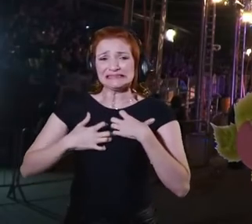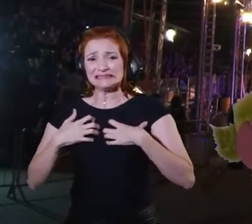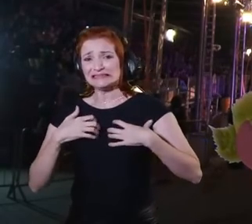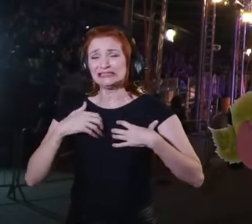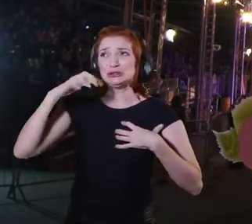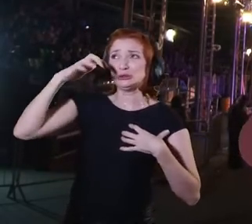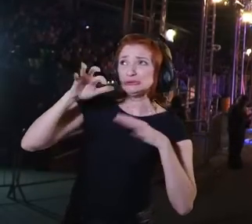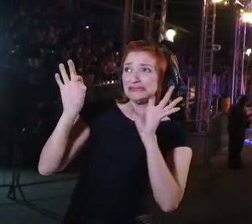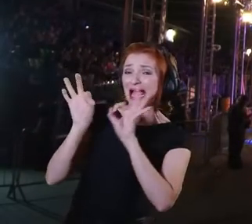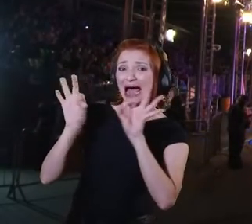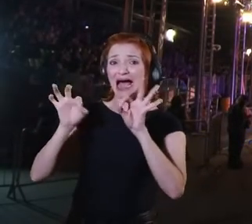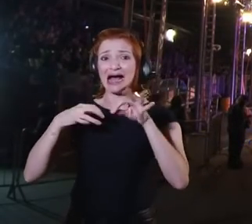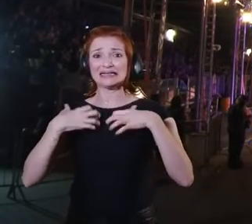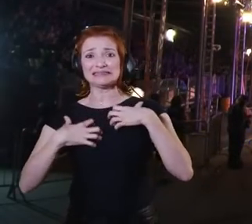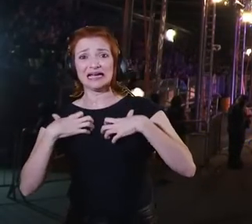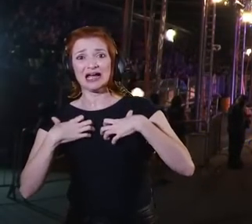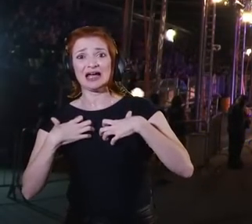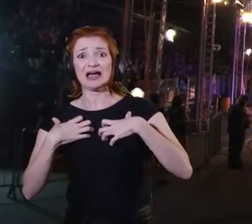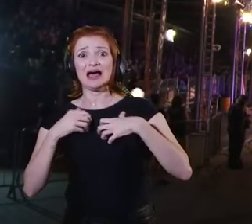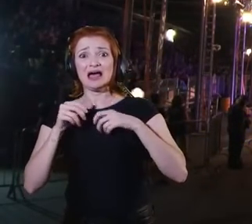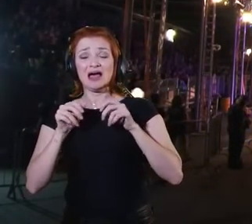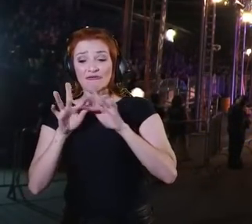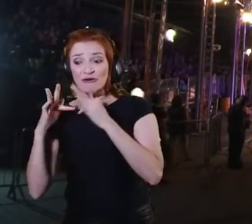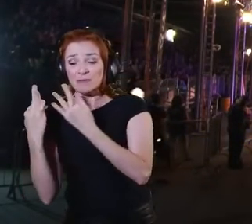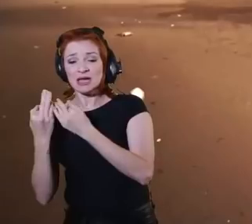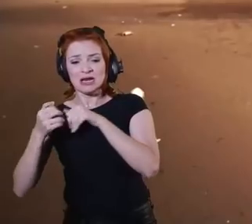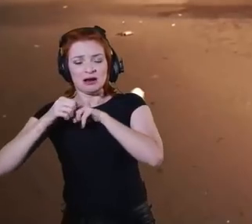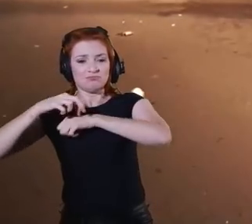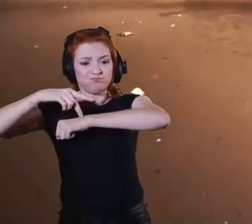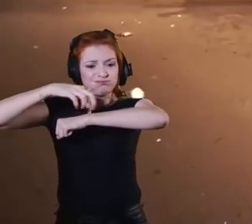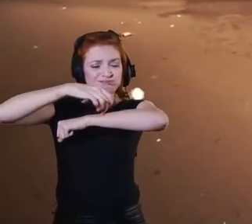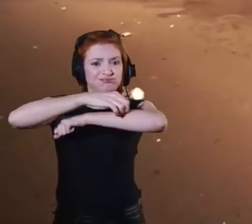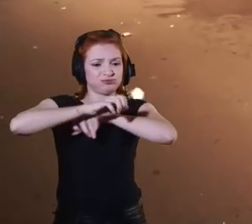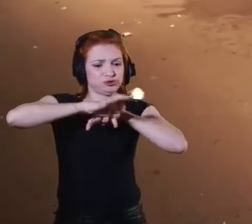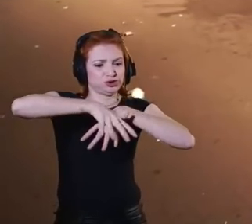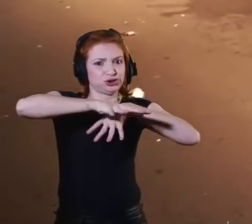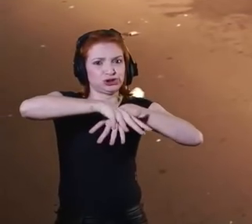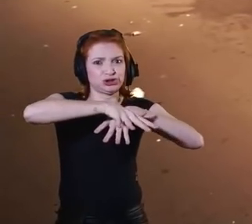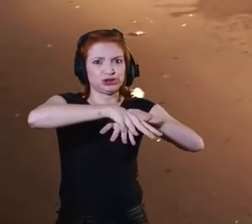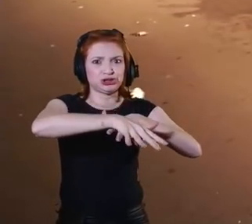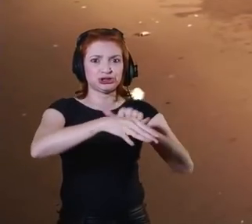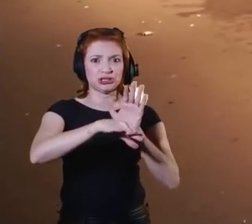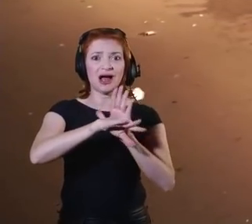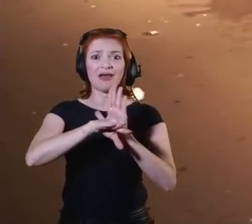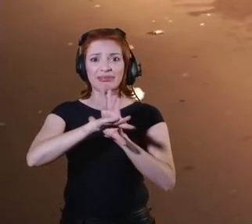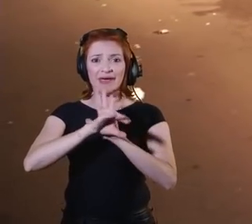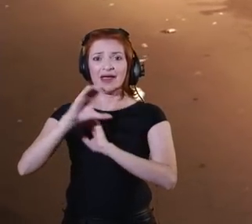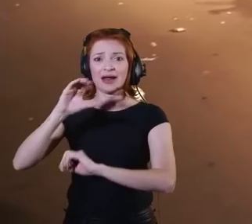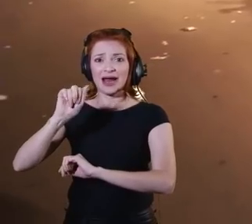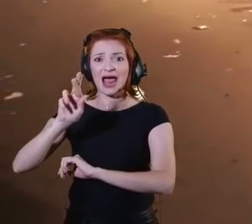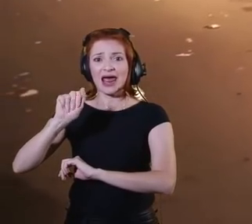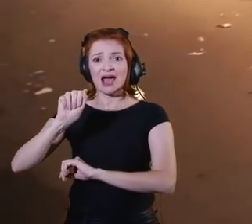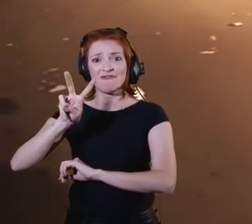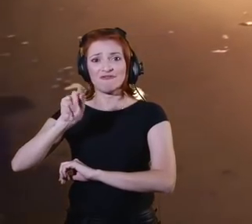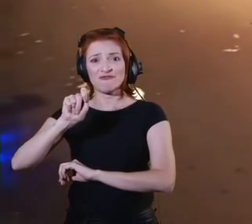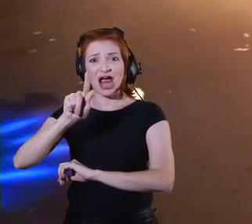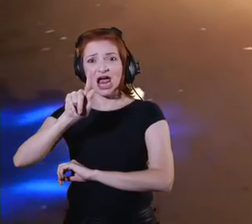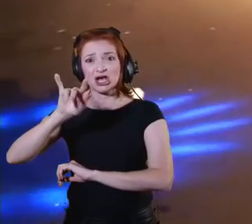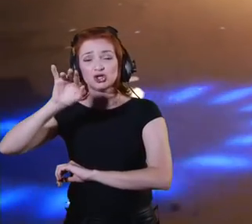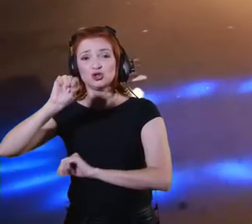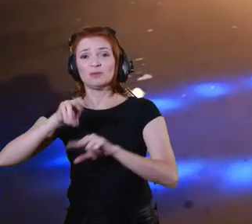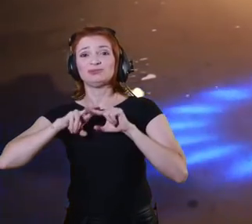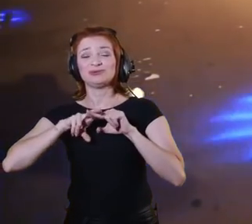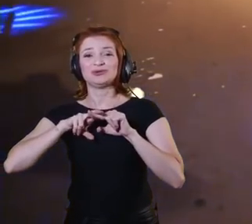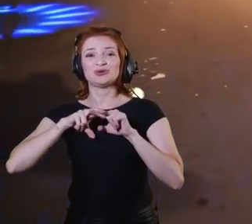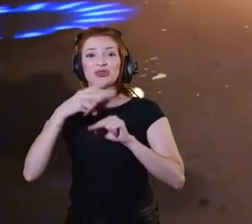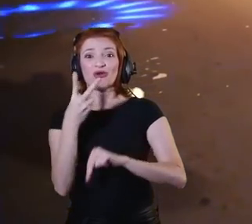falta de chuva foram até Caravaggio e fazer uma romaria. Por isso, todos os dias 2 de fevereiro celebra-se o dia da